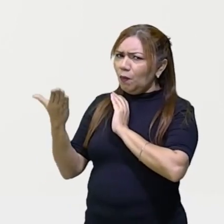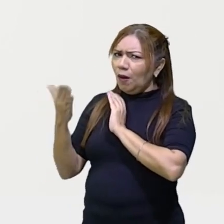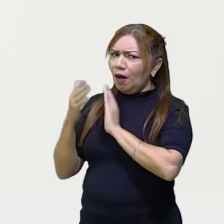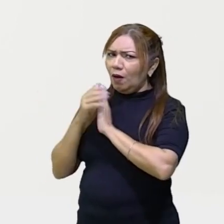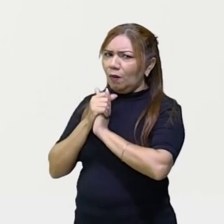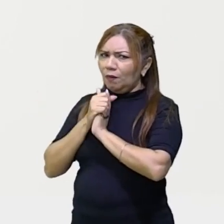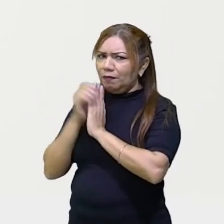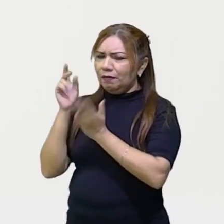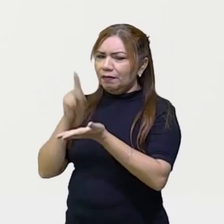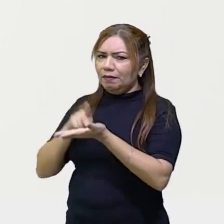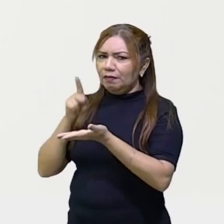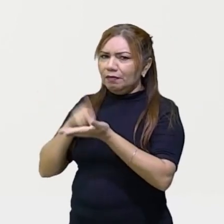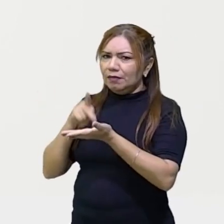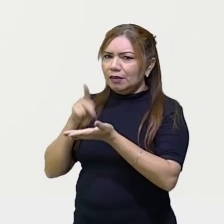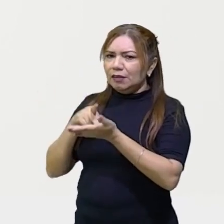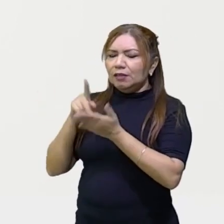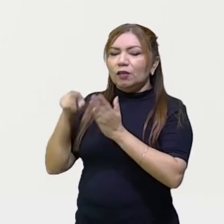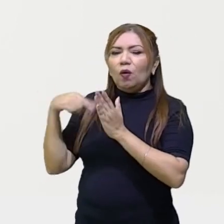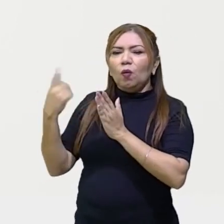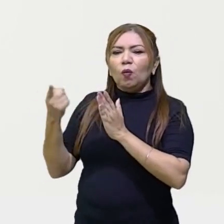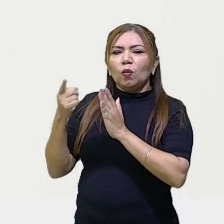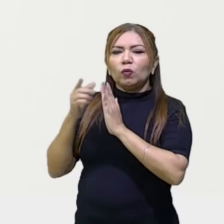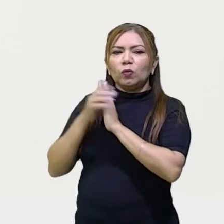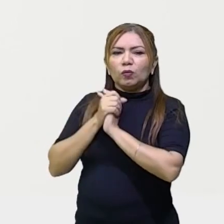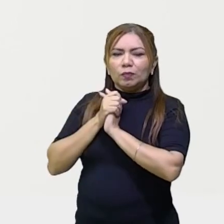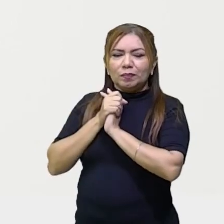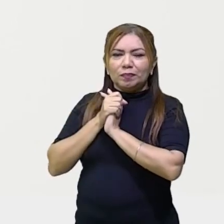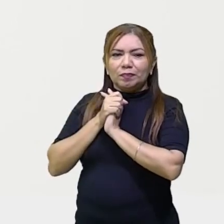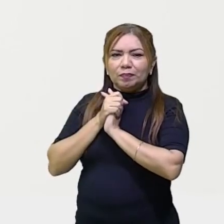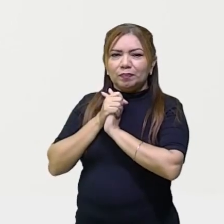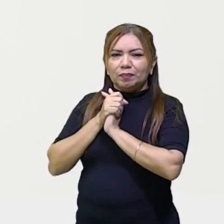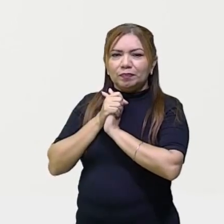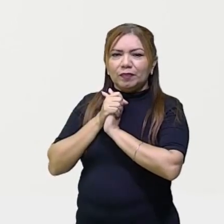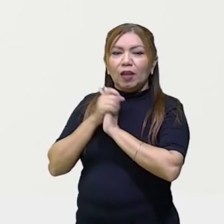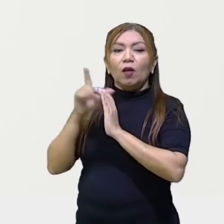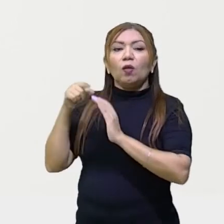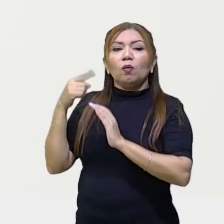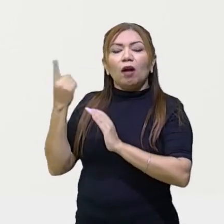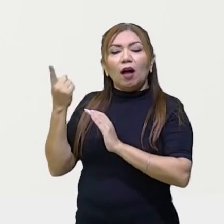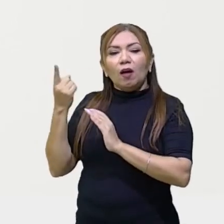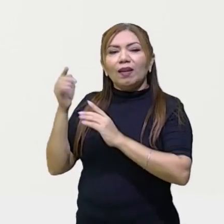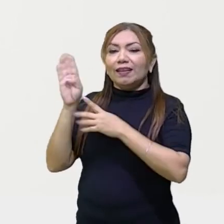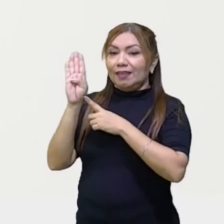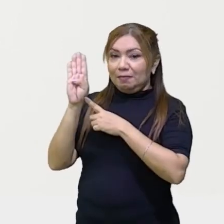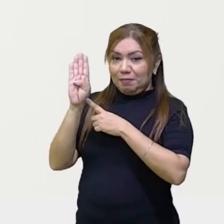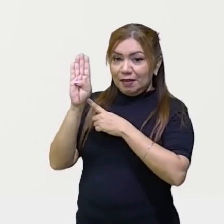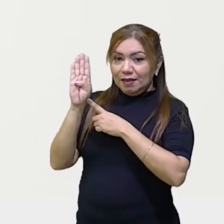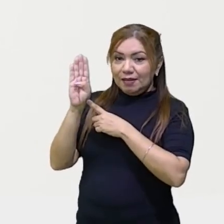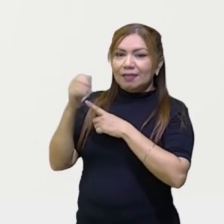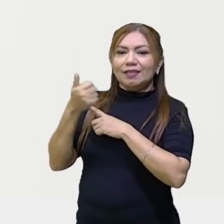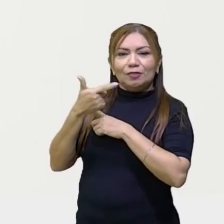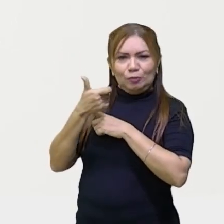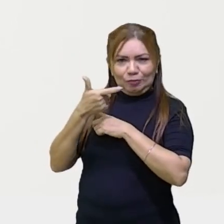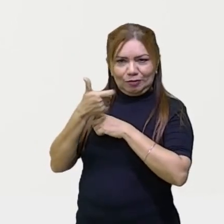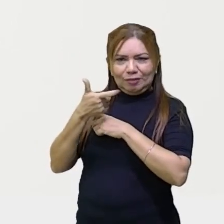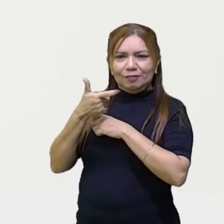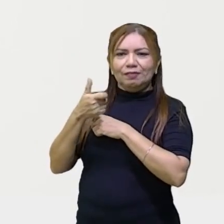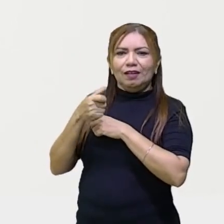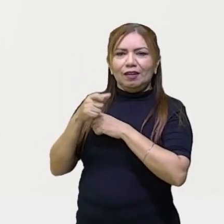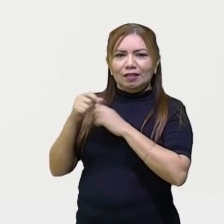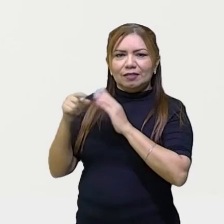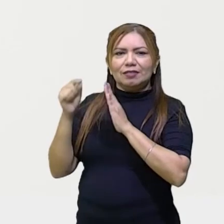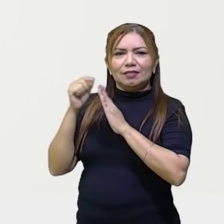Tinho para vocês né já vou dar uma olhada Qual é que tem 12 a letra B tem 12 vértices